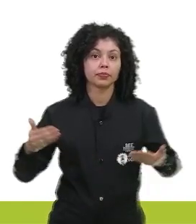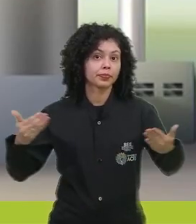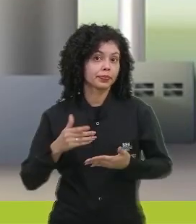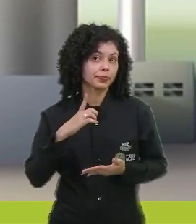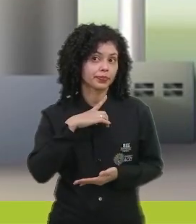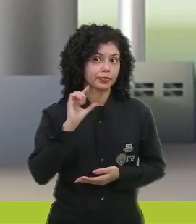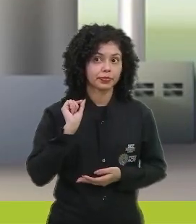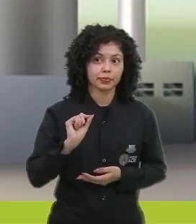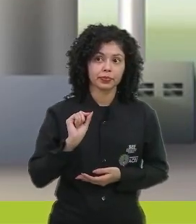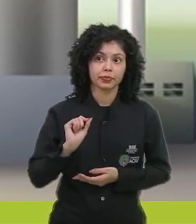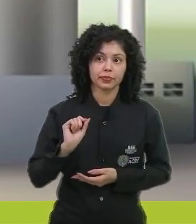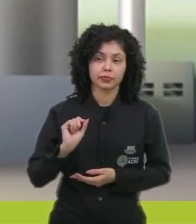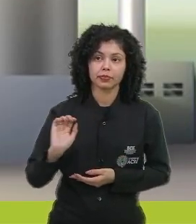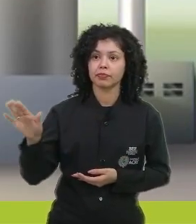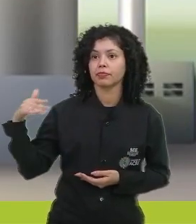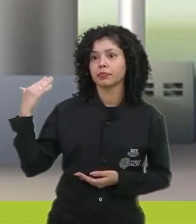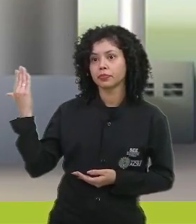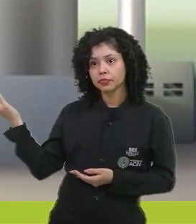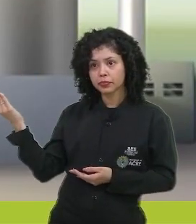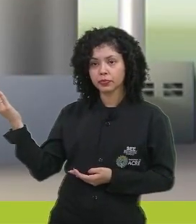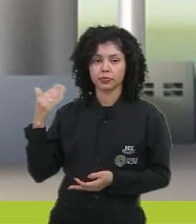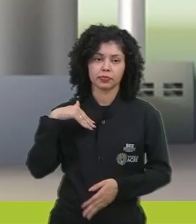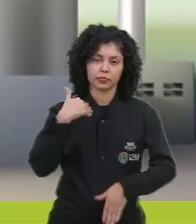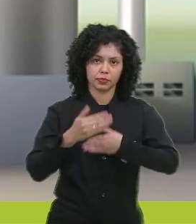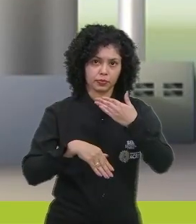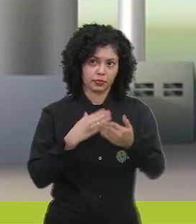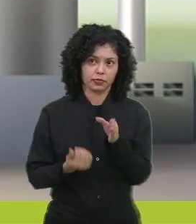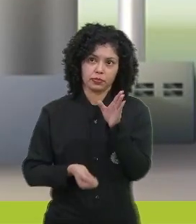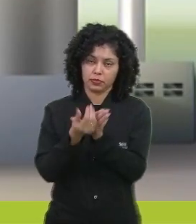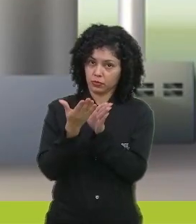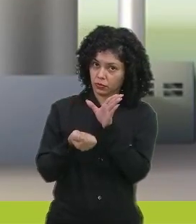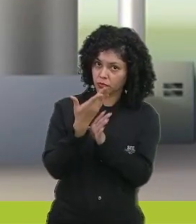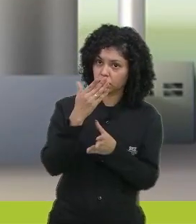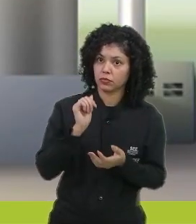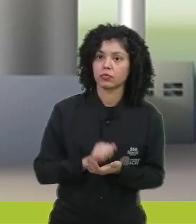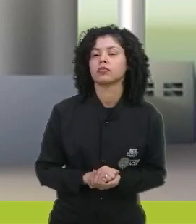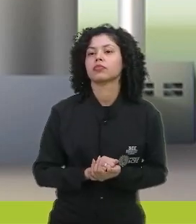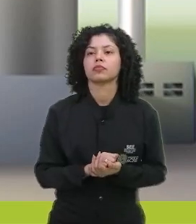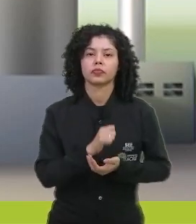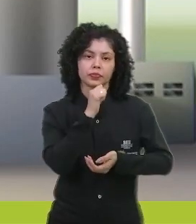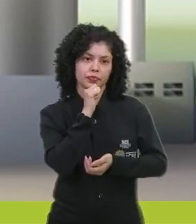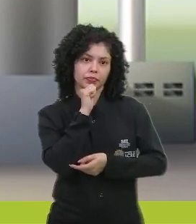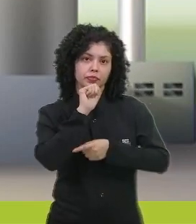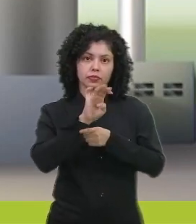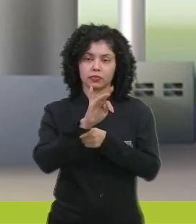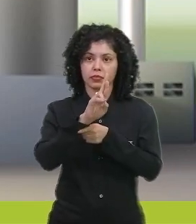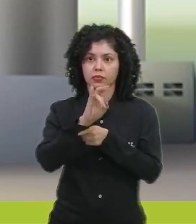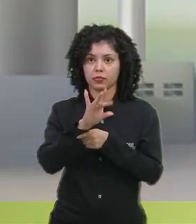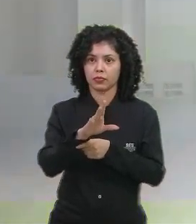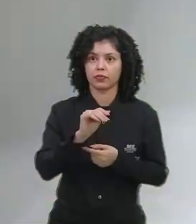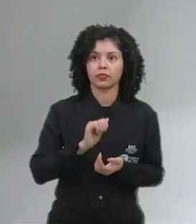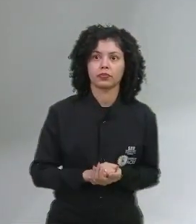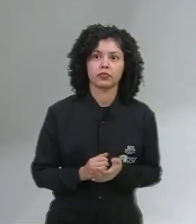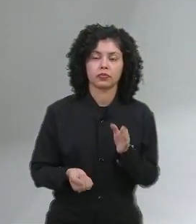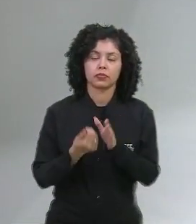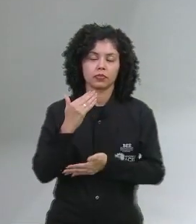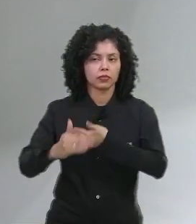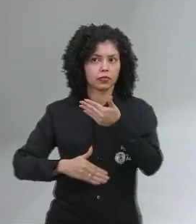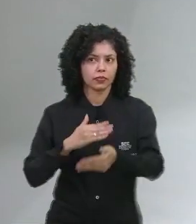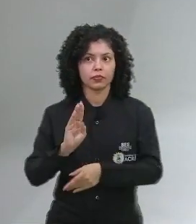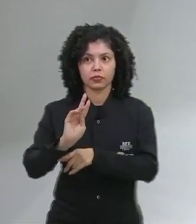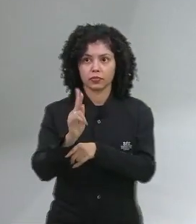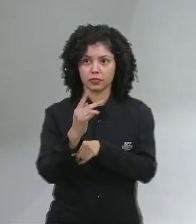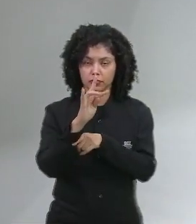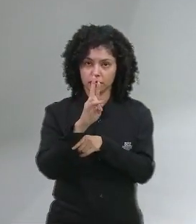agora? Eu tenho outros processos de produção desse biocombustível que a gente chama de processo